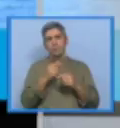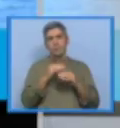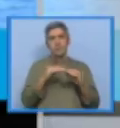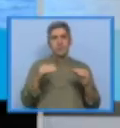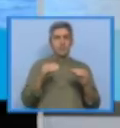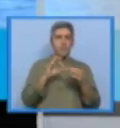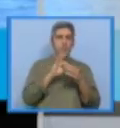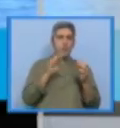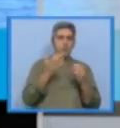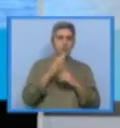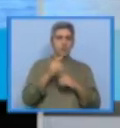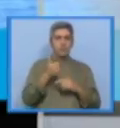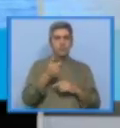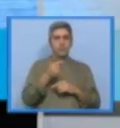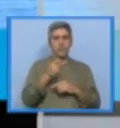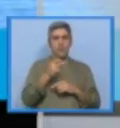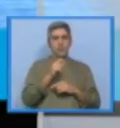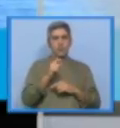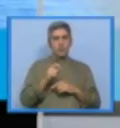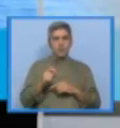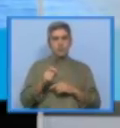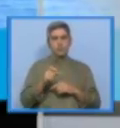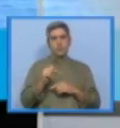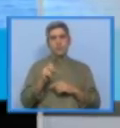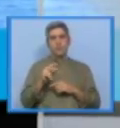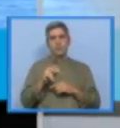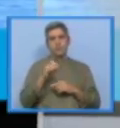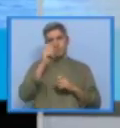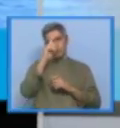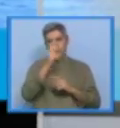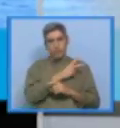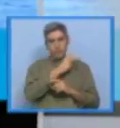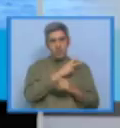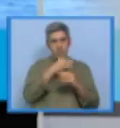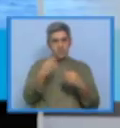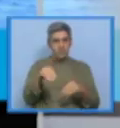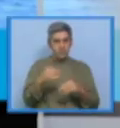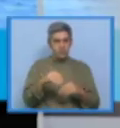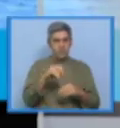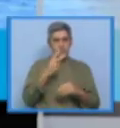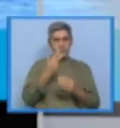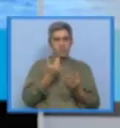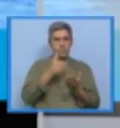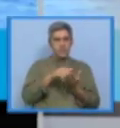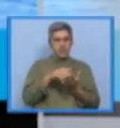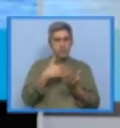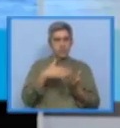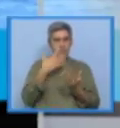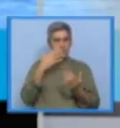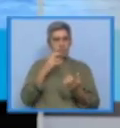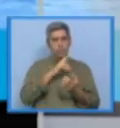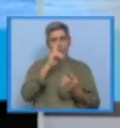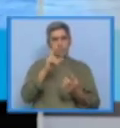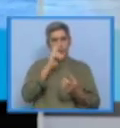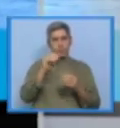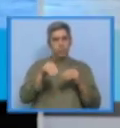nível olímpico, é o caso de Beatriz Gomes, hoje professora universitária, mas com duas presenças notáveis em